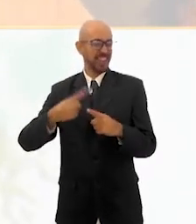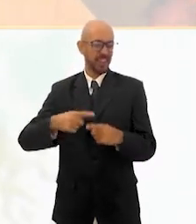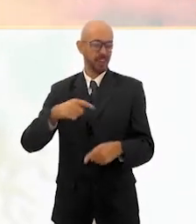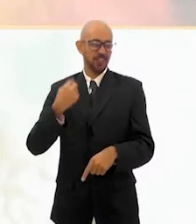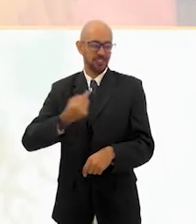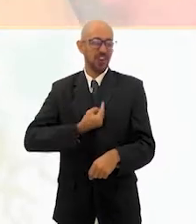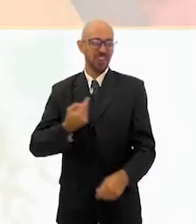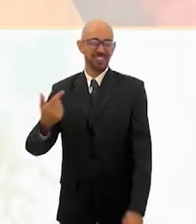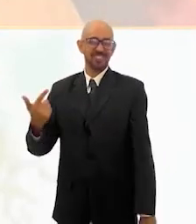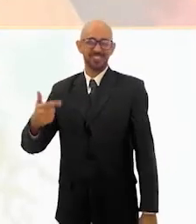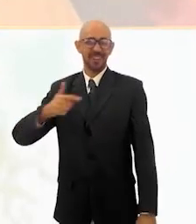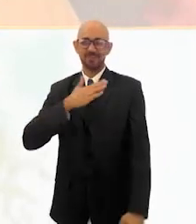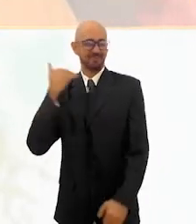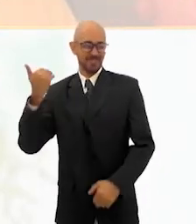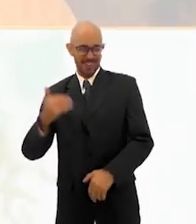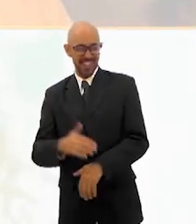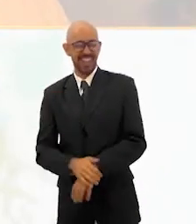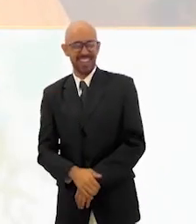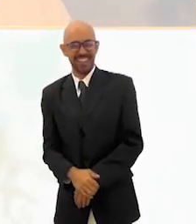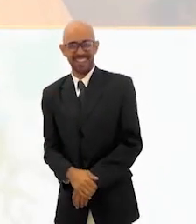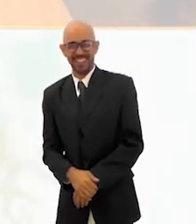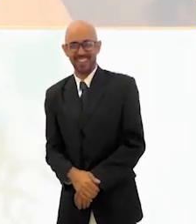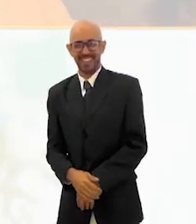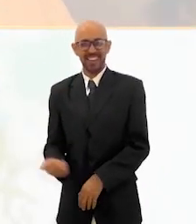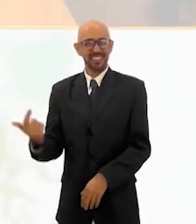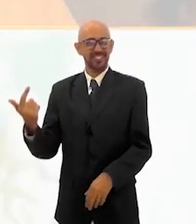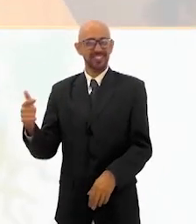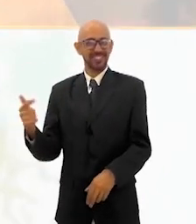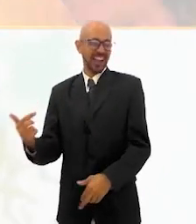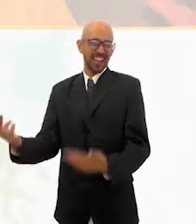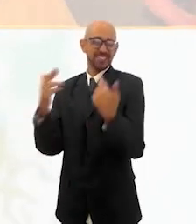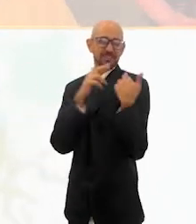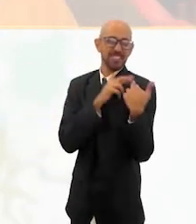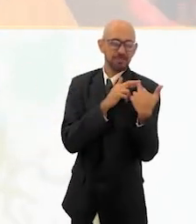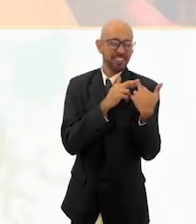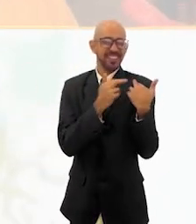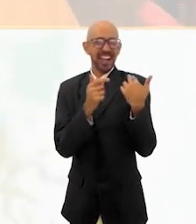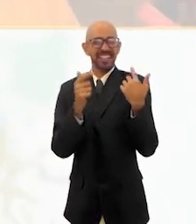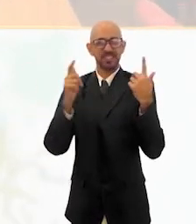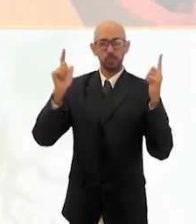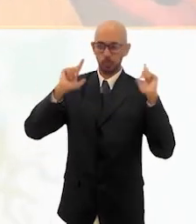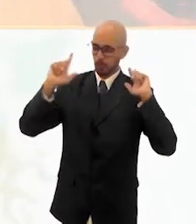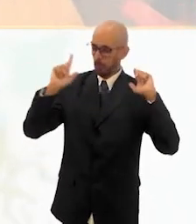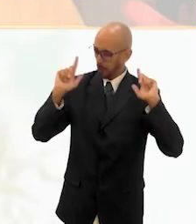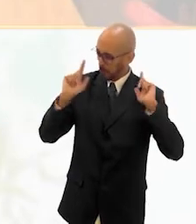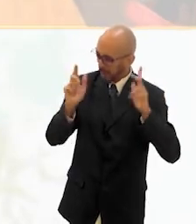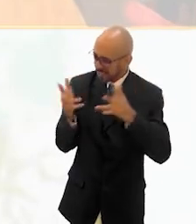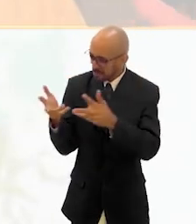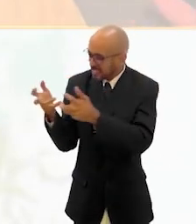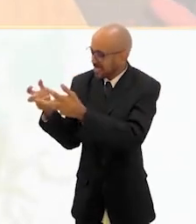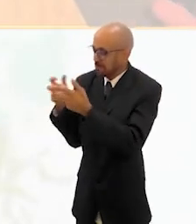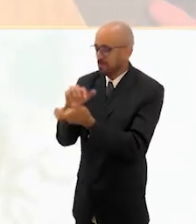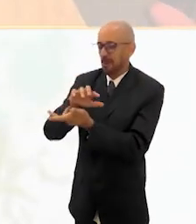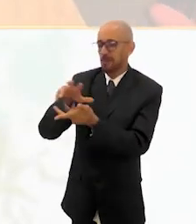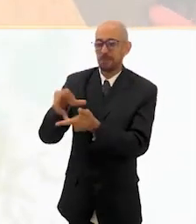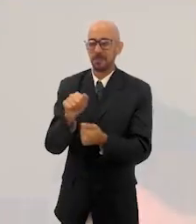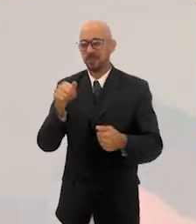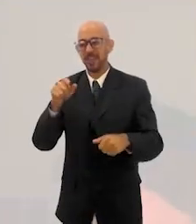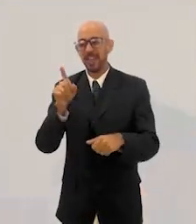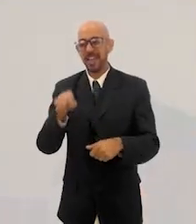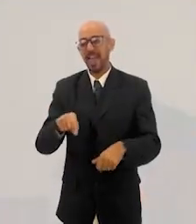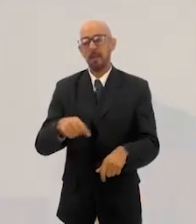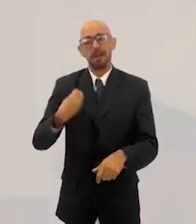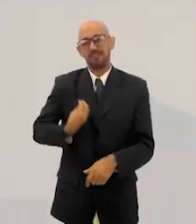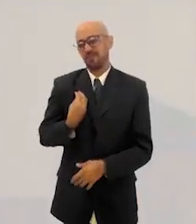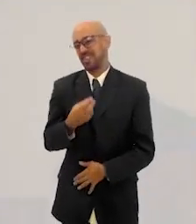imortais. A irresponsabilidade que a gente tem e a graça que a gente tem de ver o mundo é quase uma imortalidade,